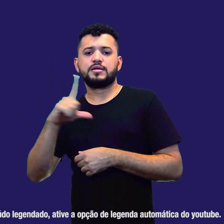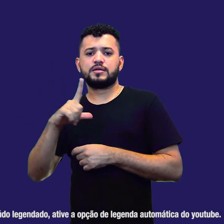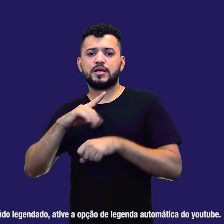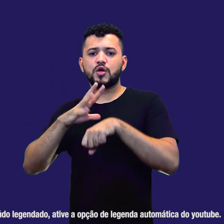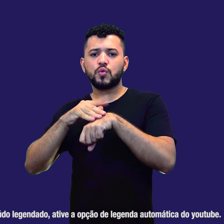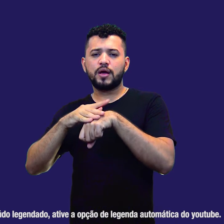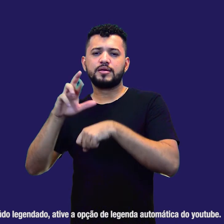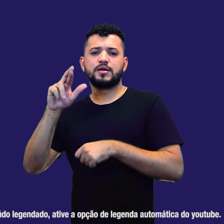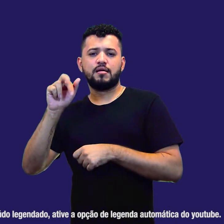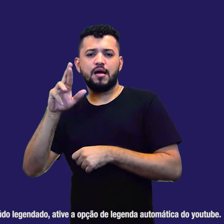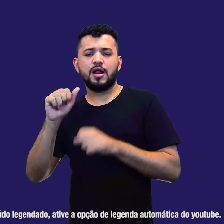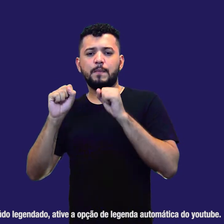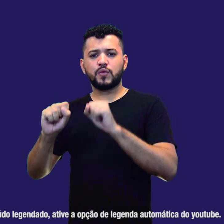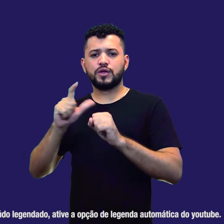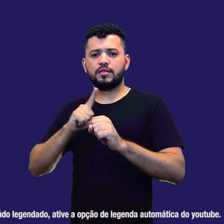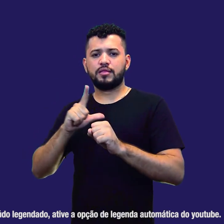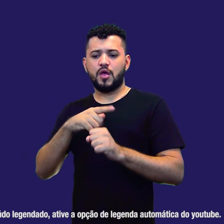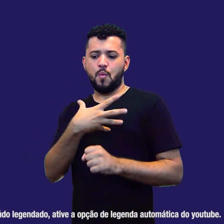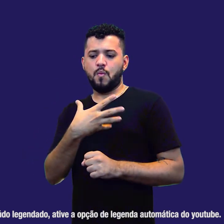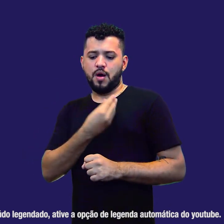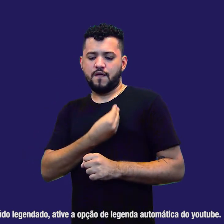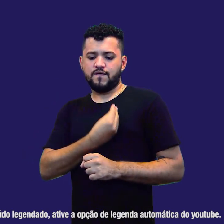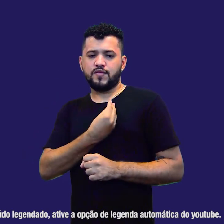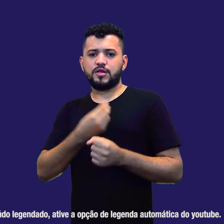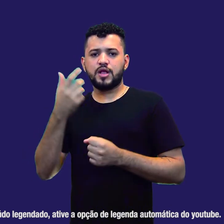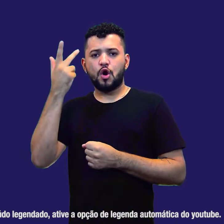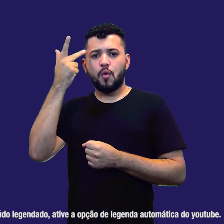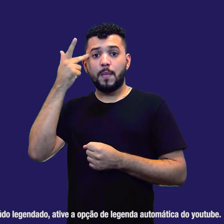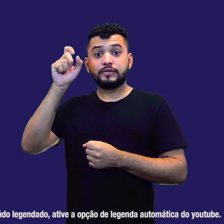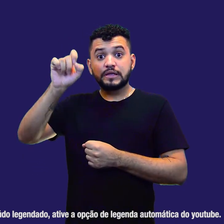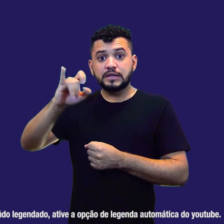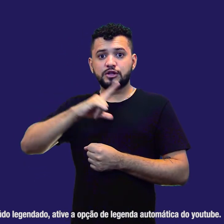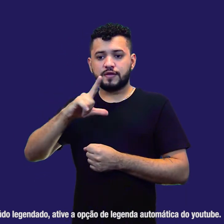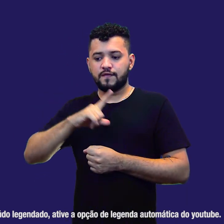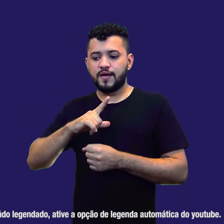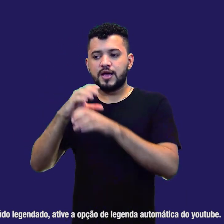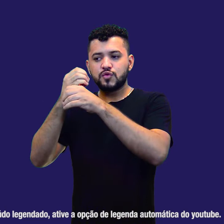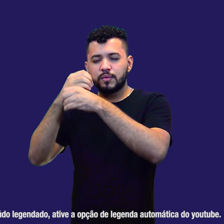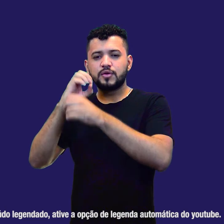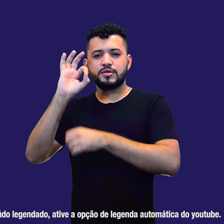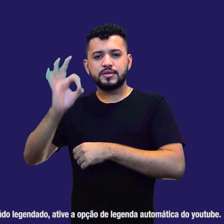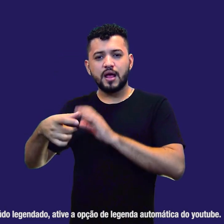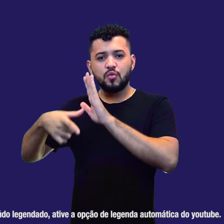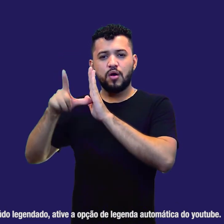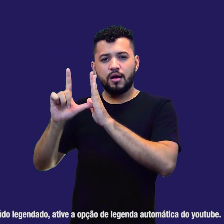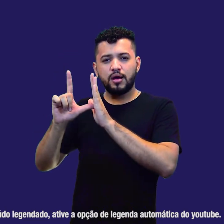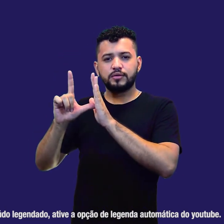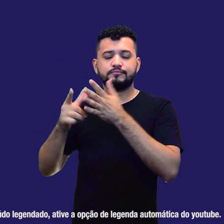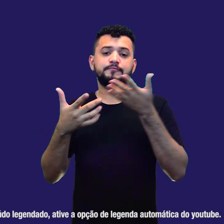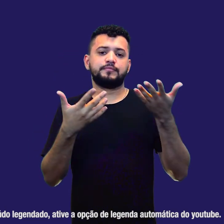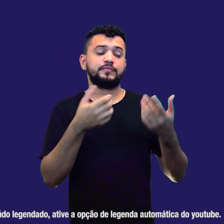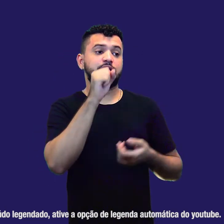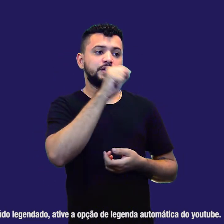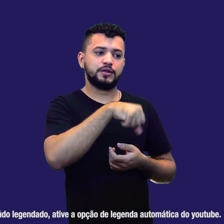que poderiam ter uma vida normal se tivessem tido um diagnóstico precoce? Sim, são muitas.